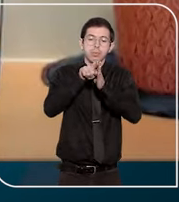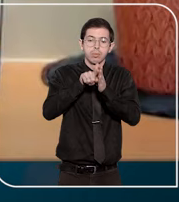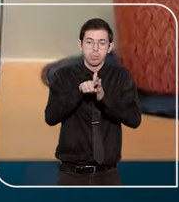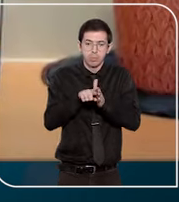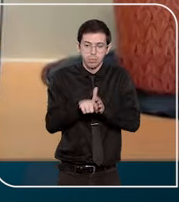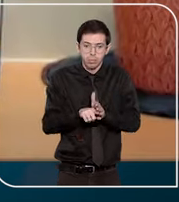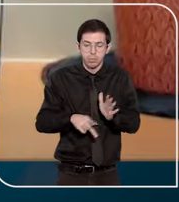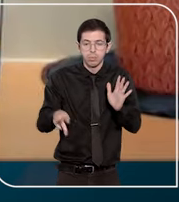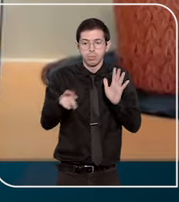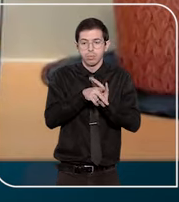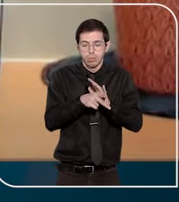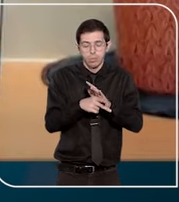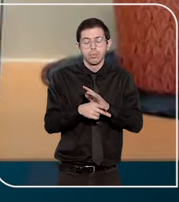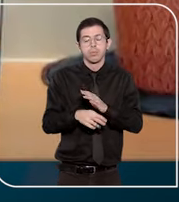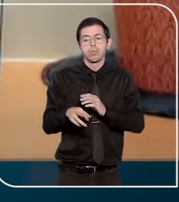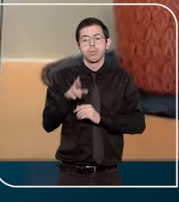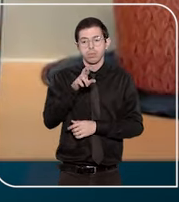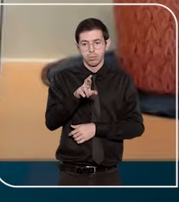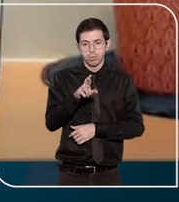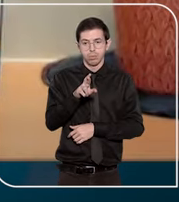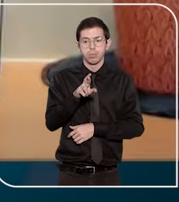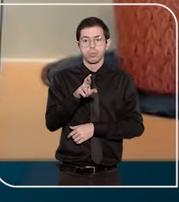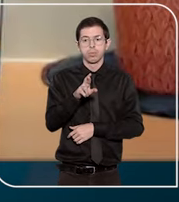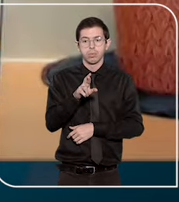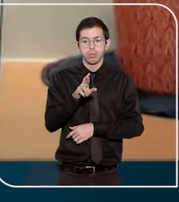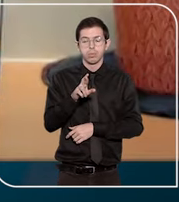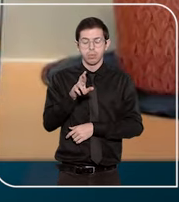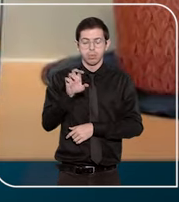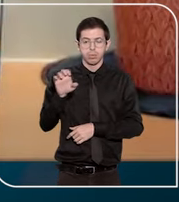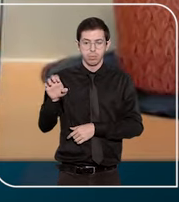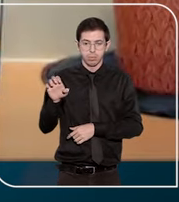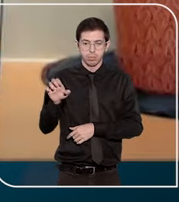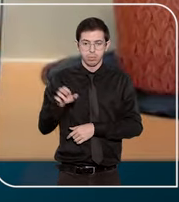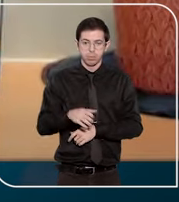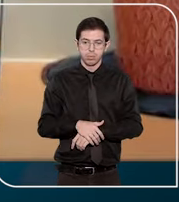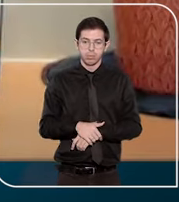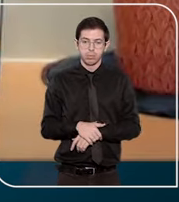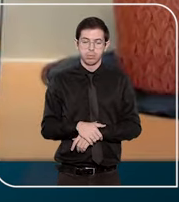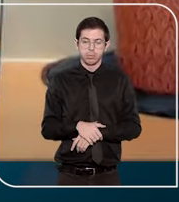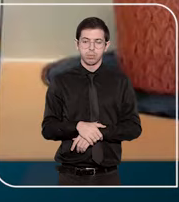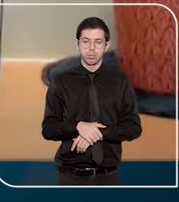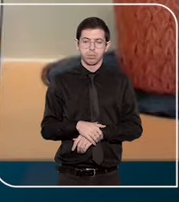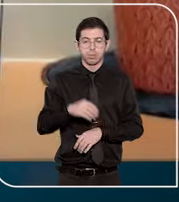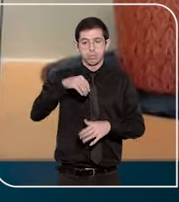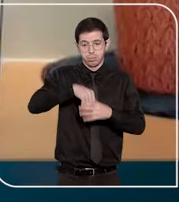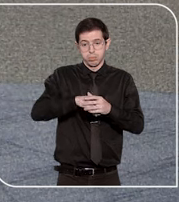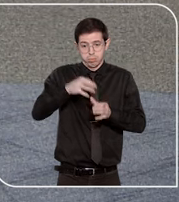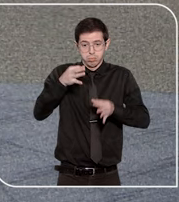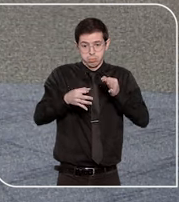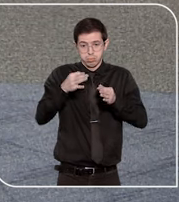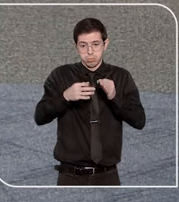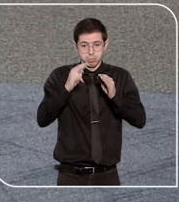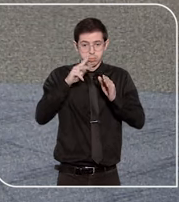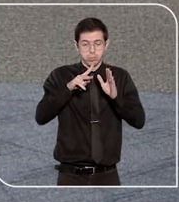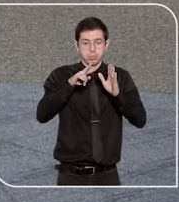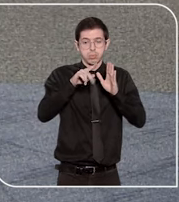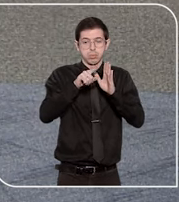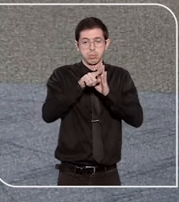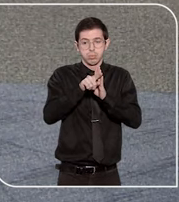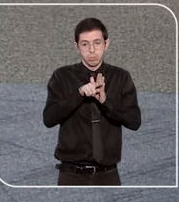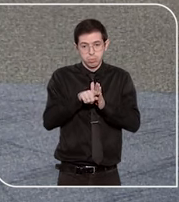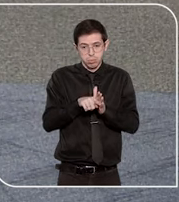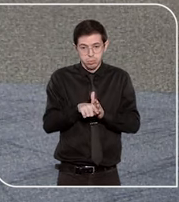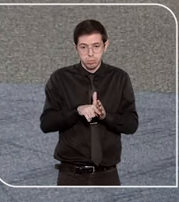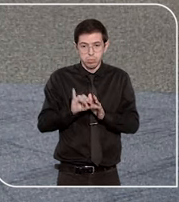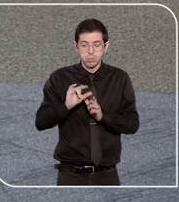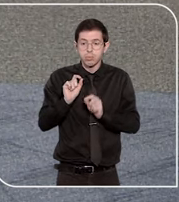o recurso extraordinário. Então, dentro do juízo de conformidade, vai ser feito, e vai conversar um pouco mais à